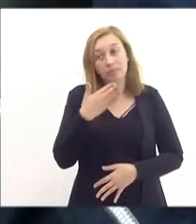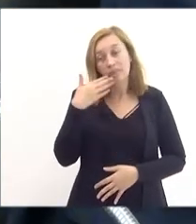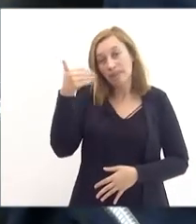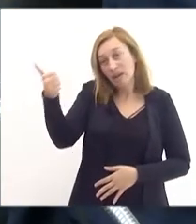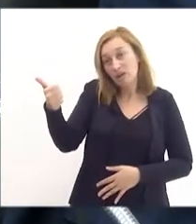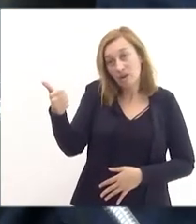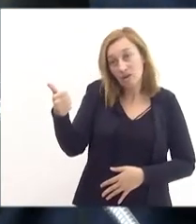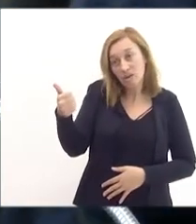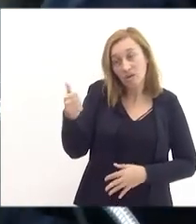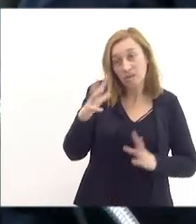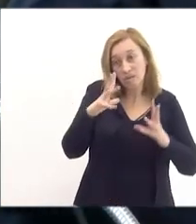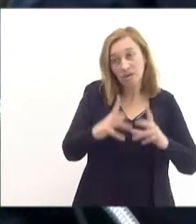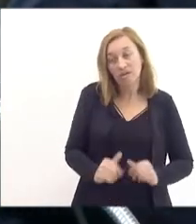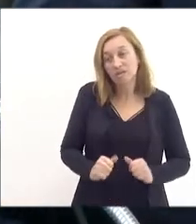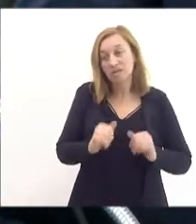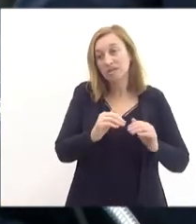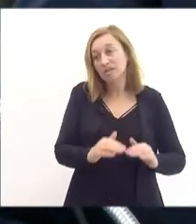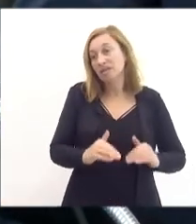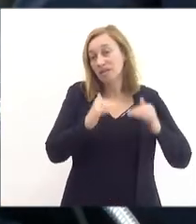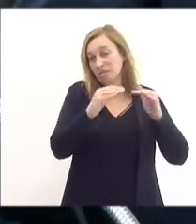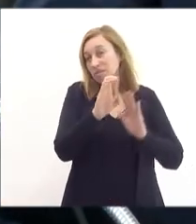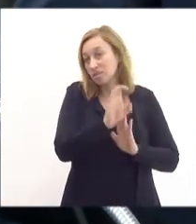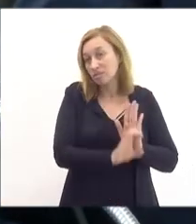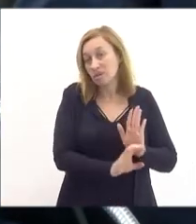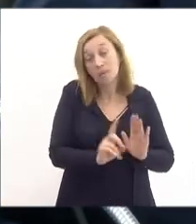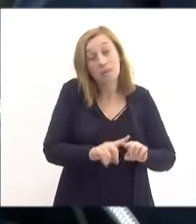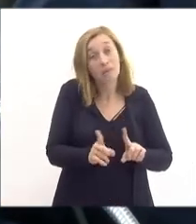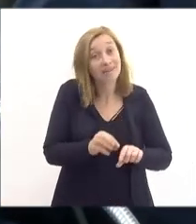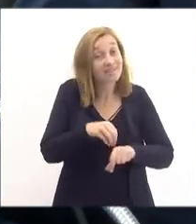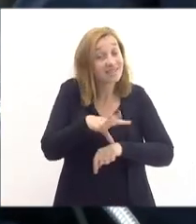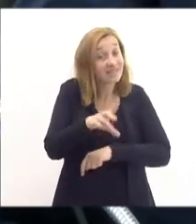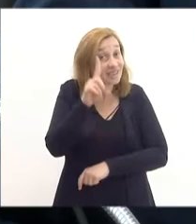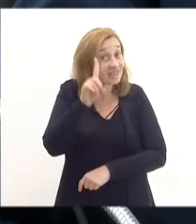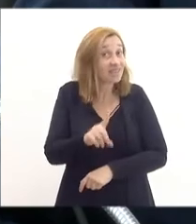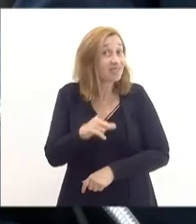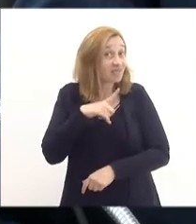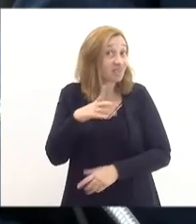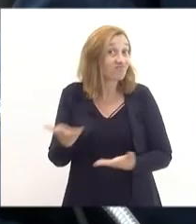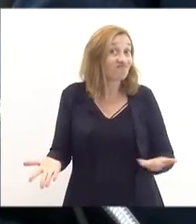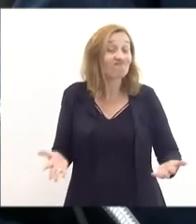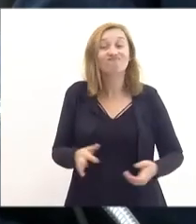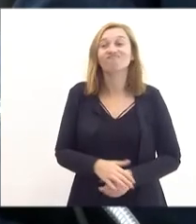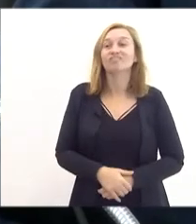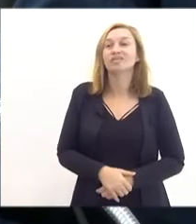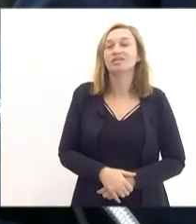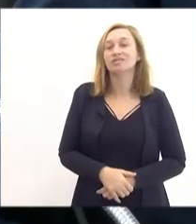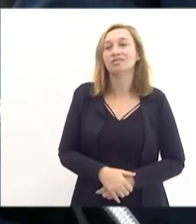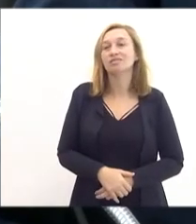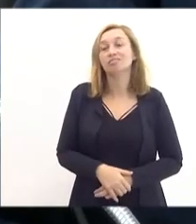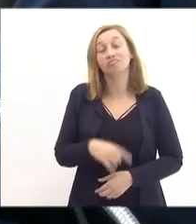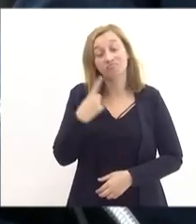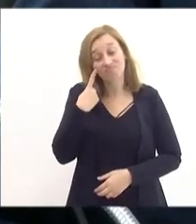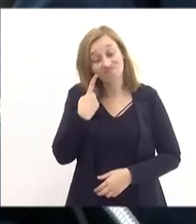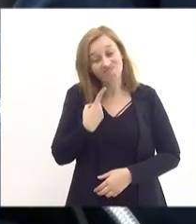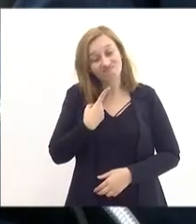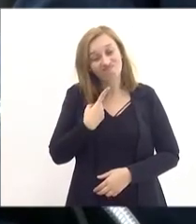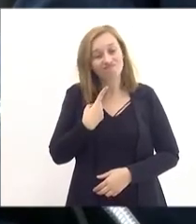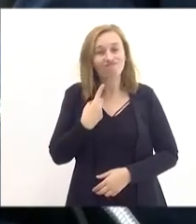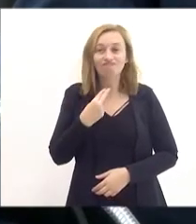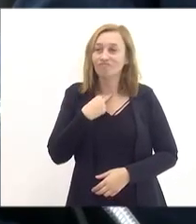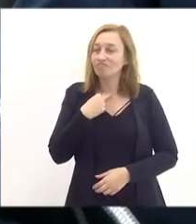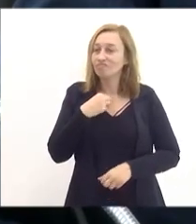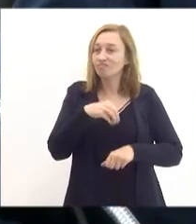e para limpar é a emenda supressiva, mas aí tem direito ao destaque, né? Eu fiquei aqui sem poder